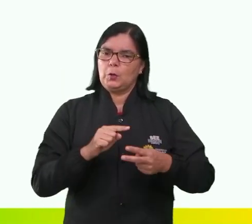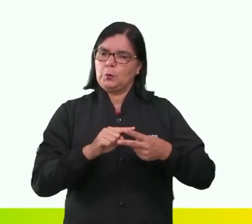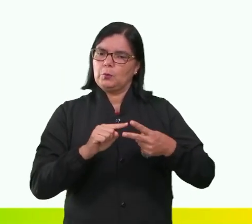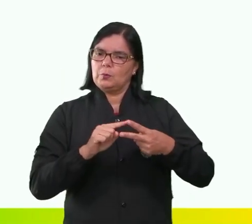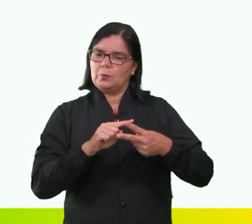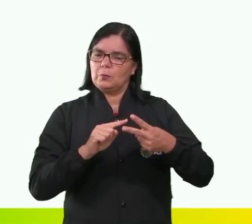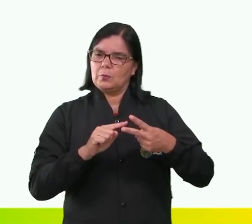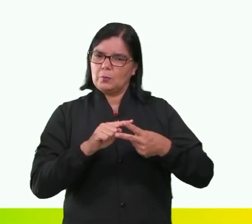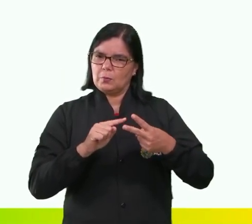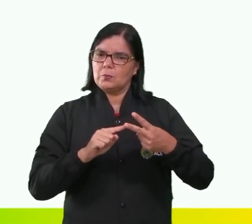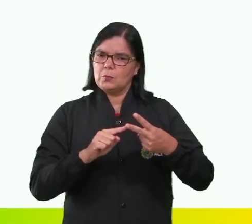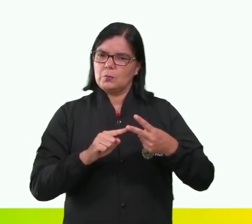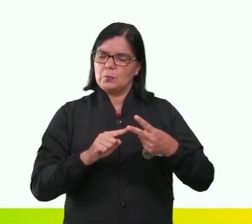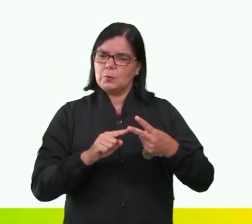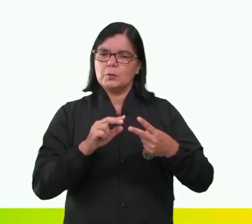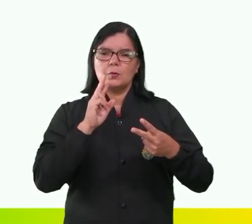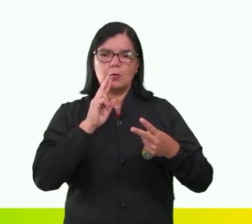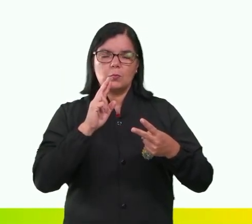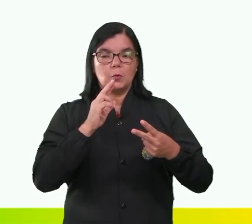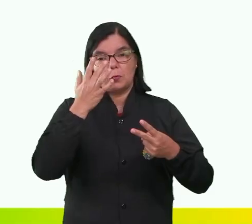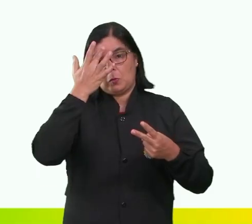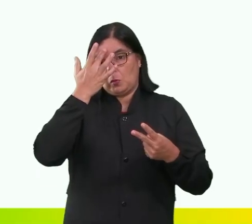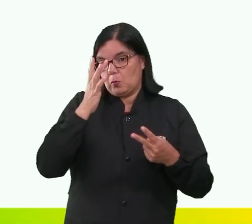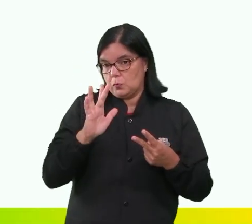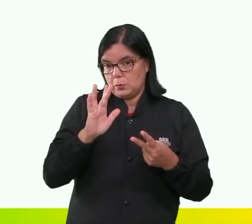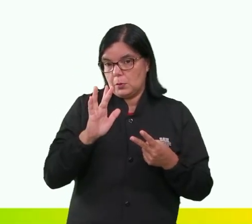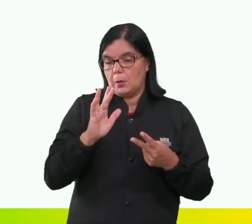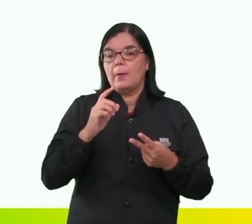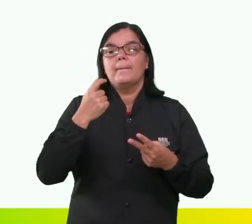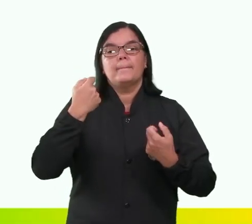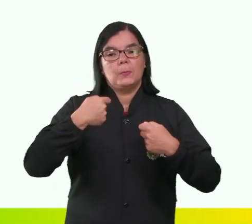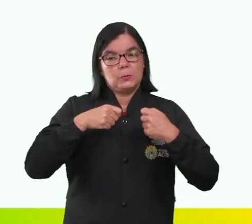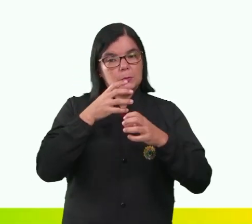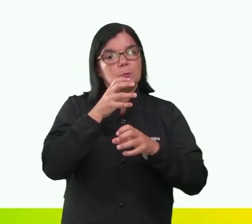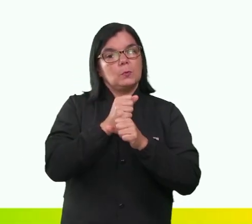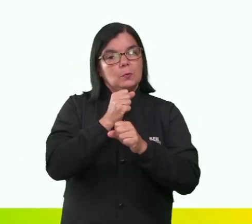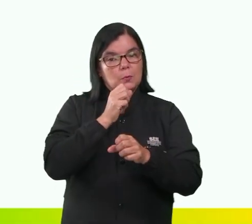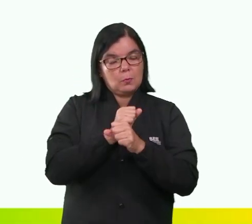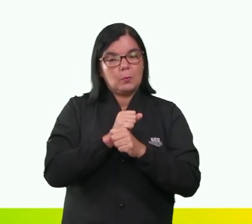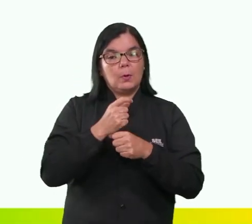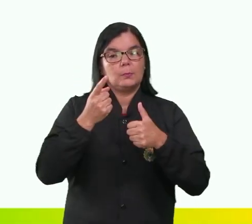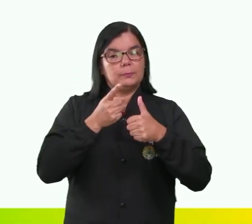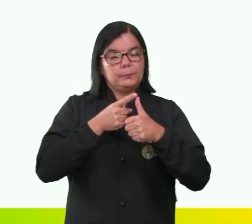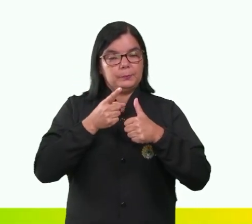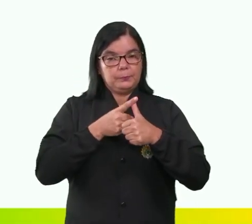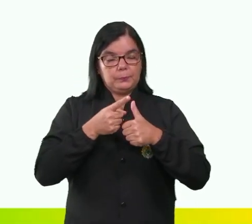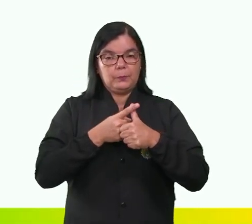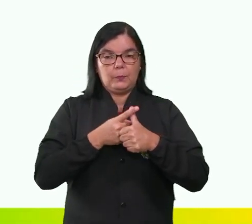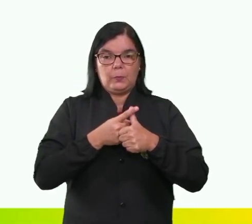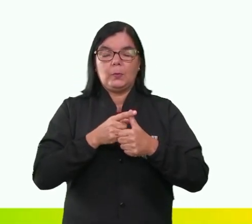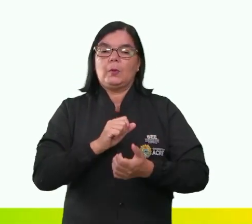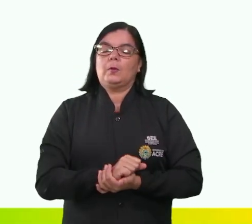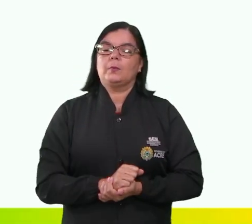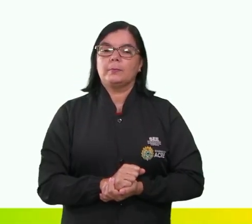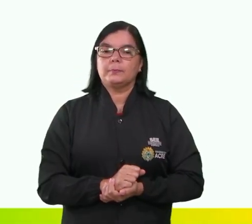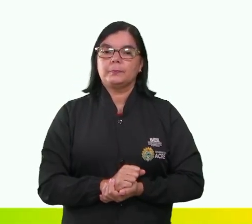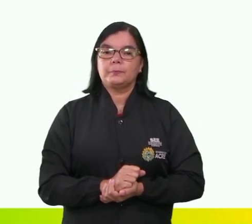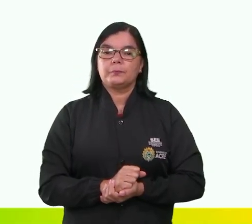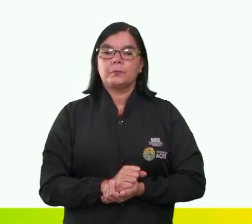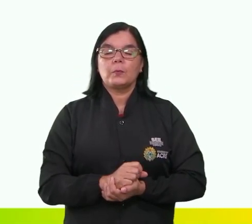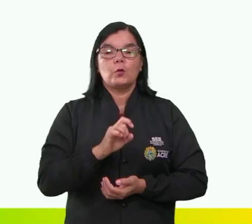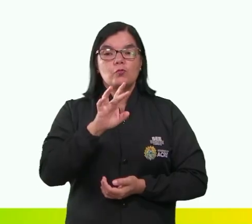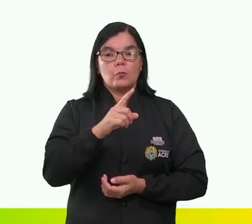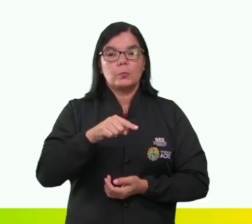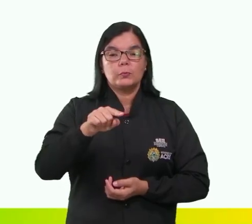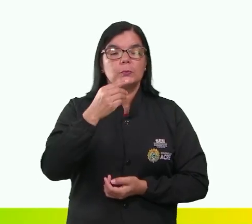duas raízes. Pessoal, não sei, só depois de calcular o valor do discriminante. Coloquei aqui só